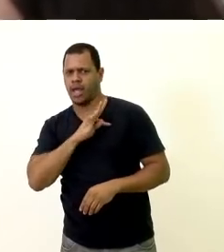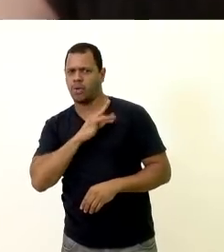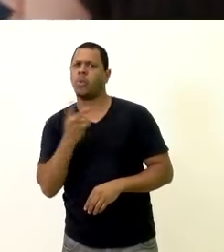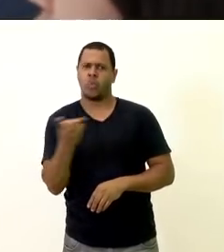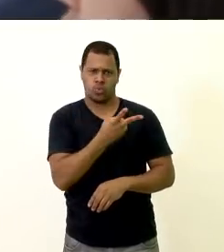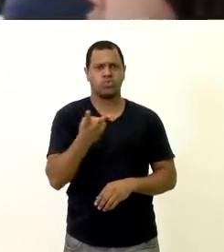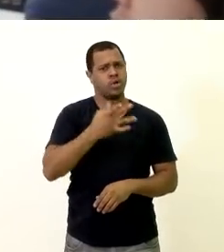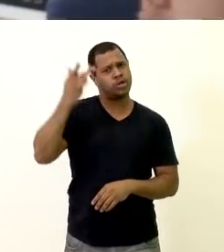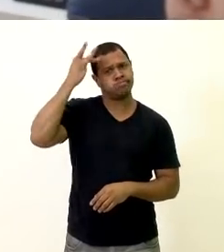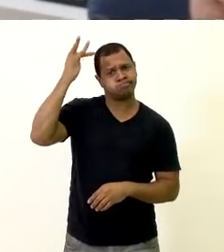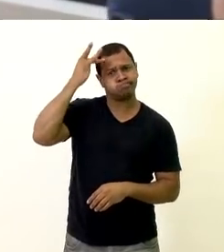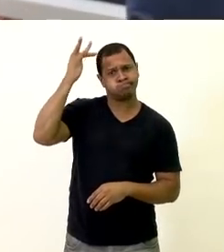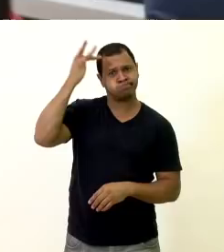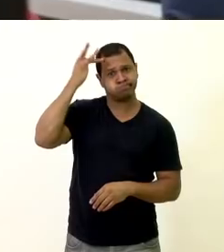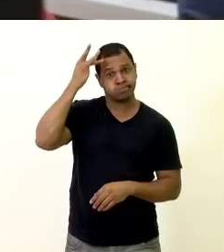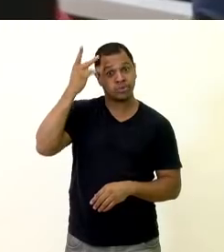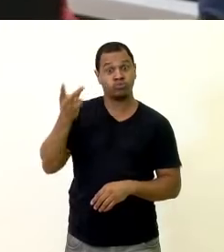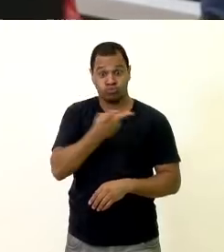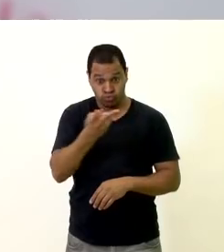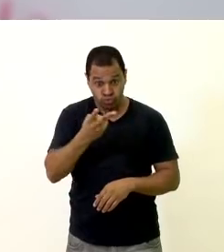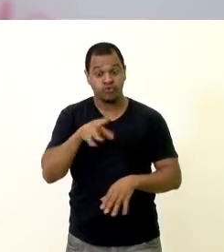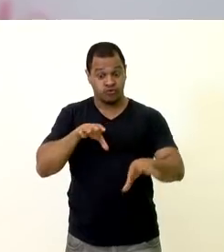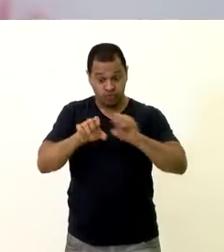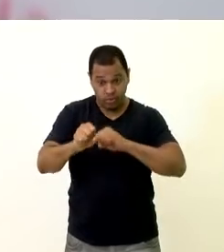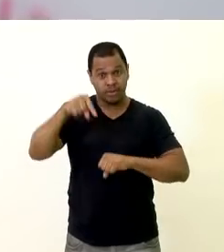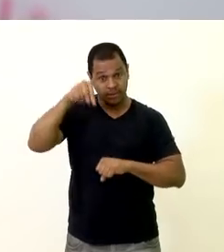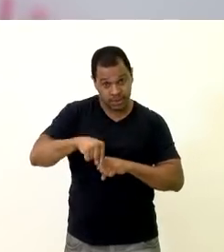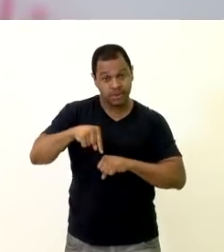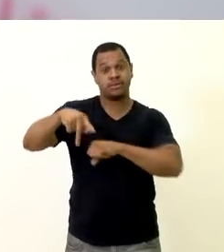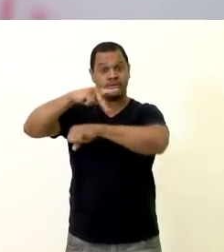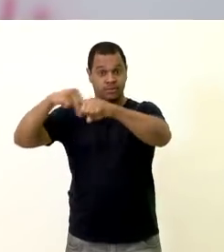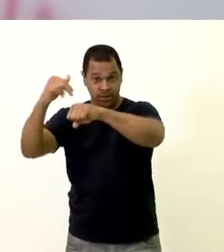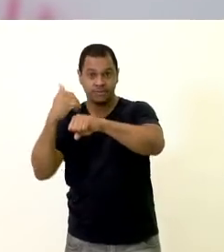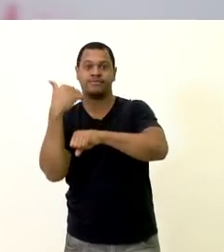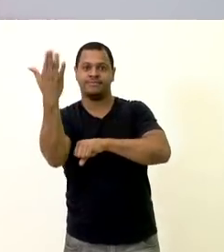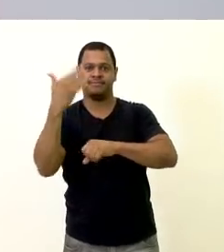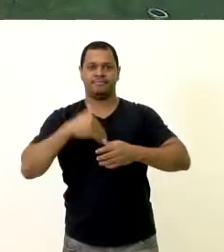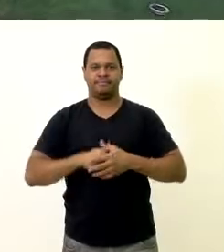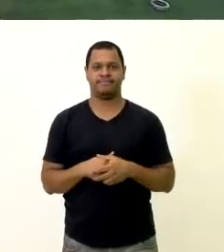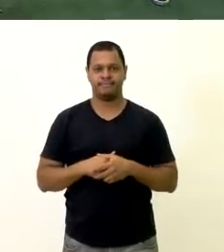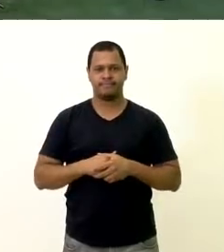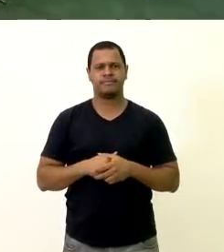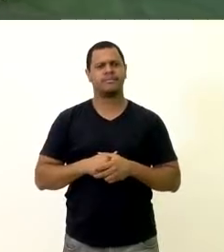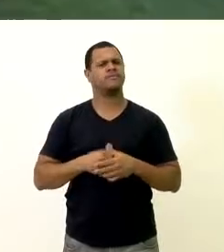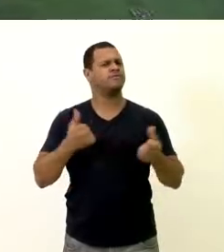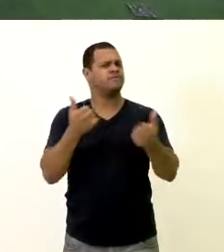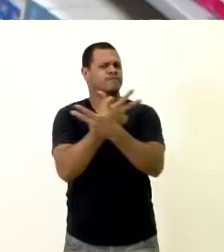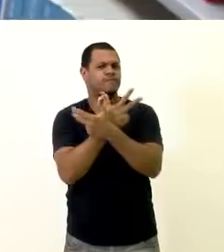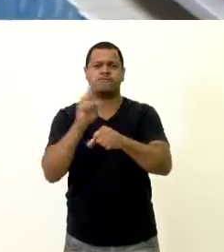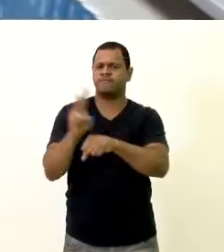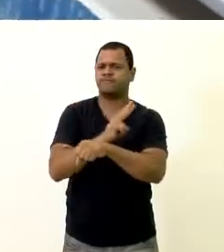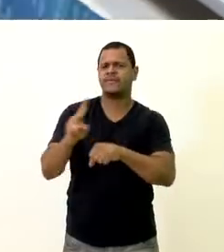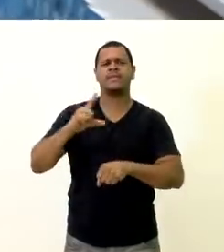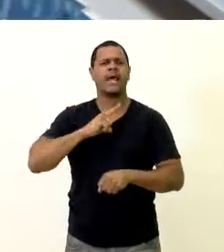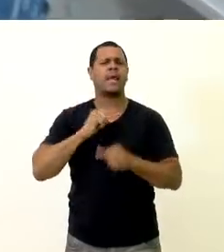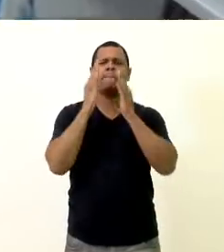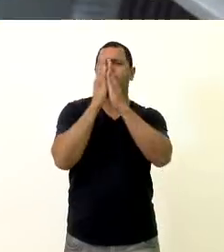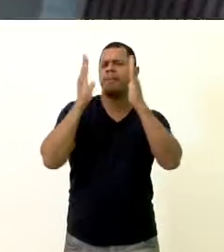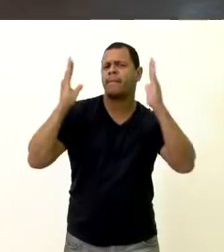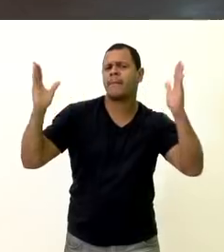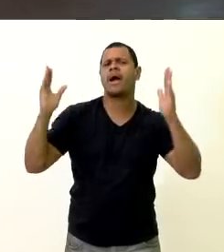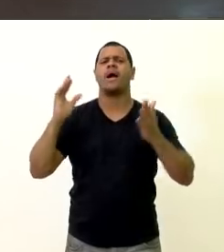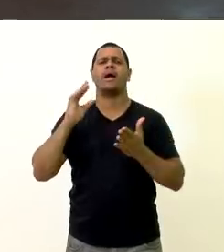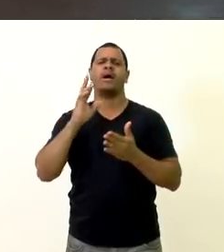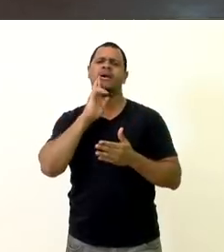por professores e técnicos capacitados, formados no Brasil e no exterior. O campus Viçosa ainda conta com